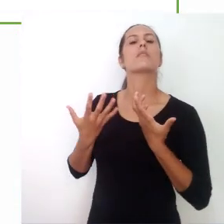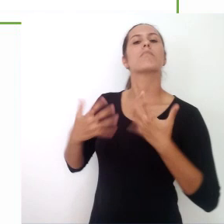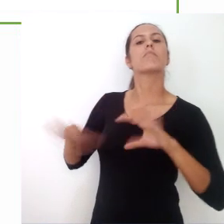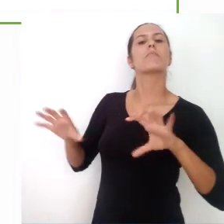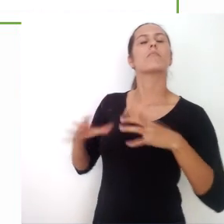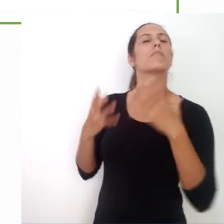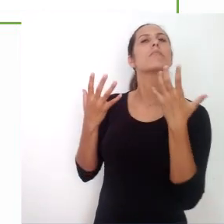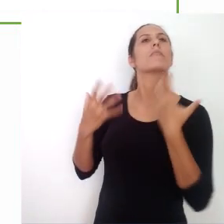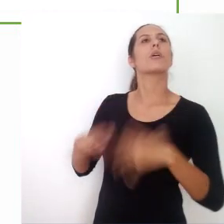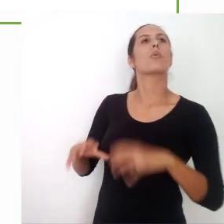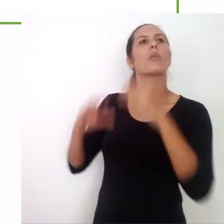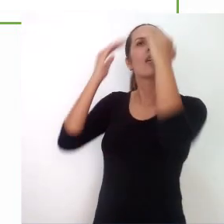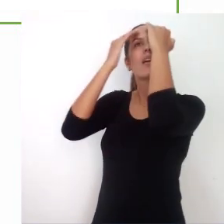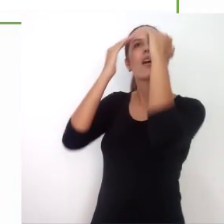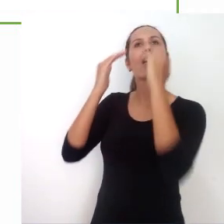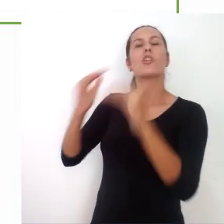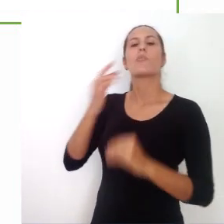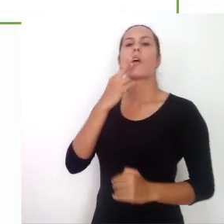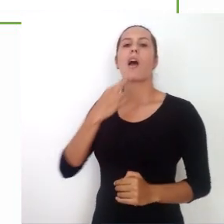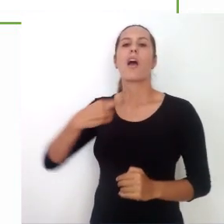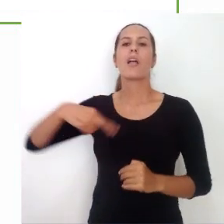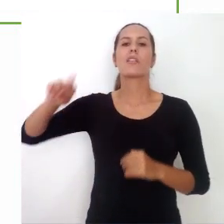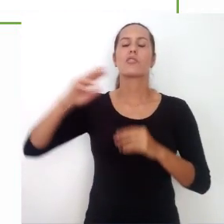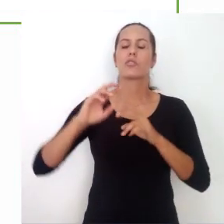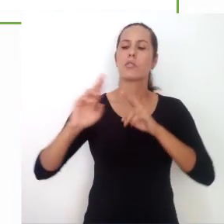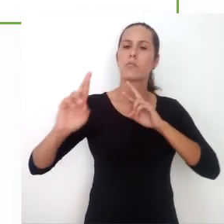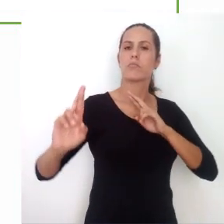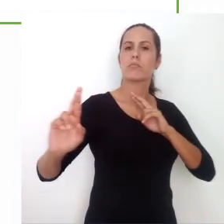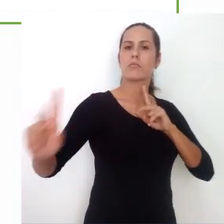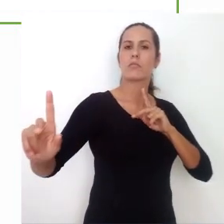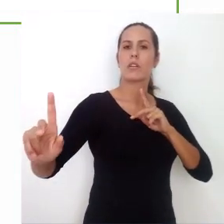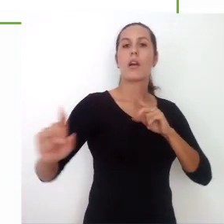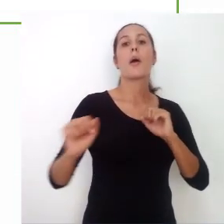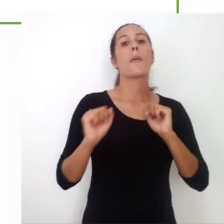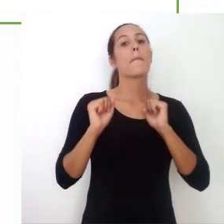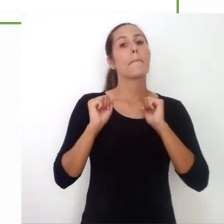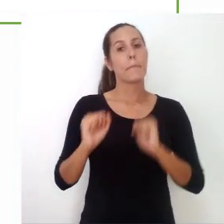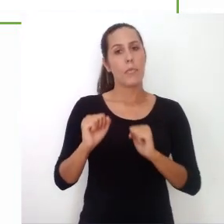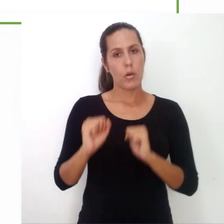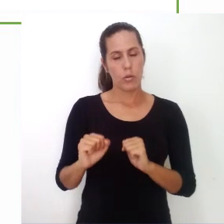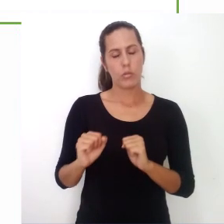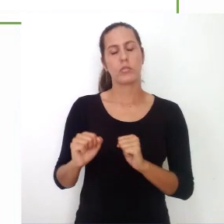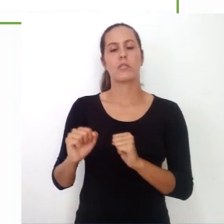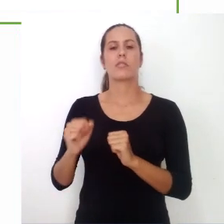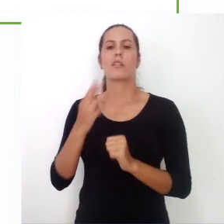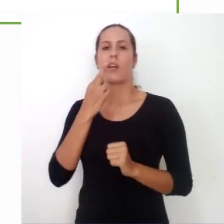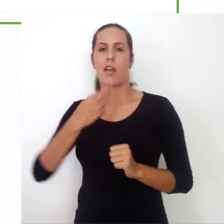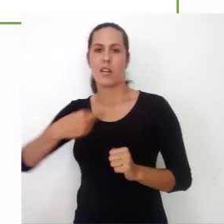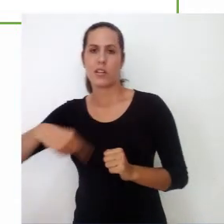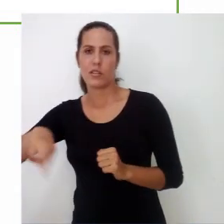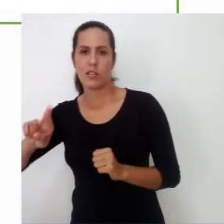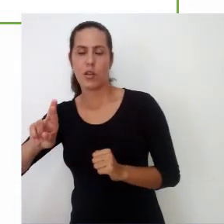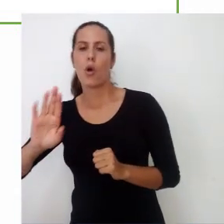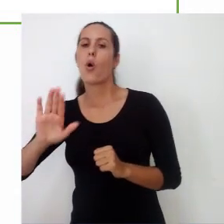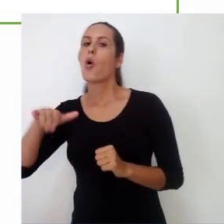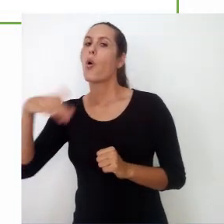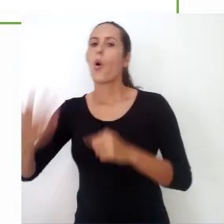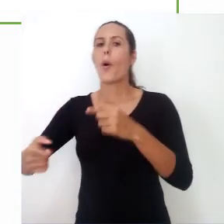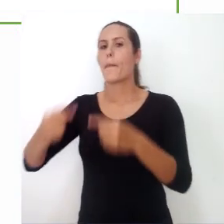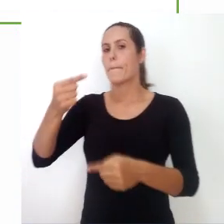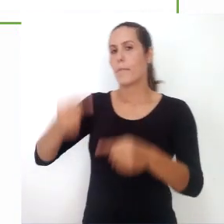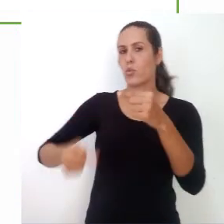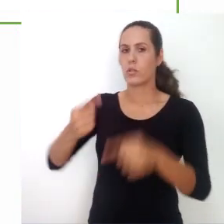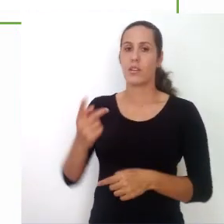respeitar diferenças ou crenças religiosas de terceiros. Pode-se constituir uma intolerância ideológica ou